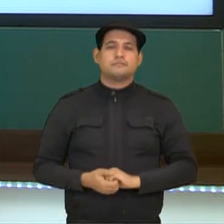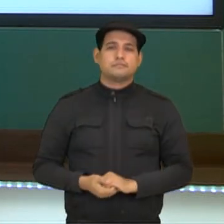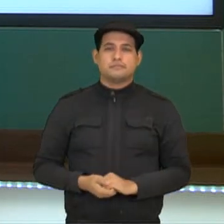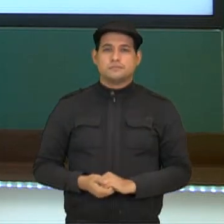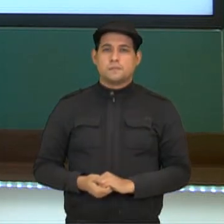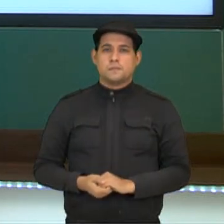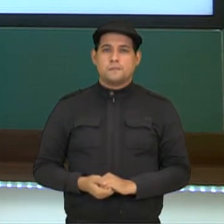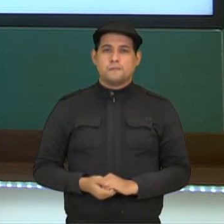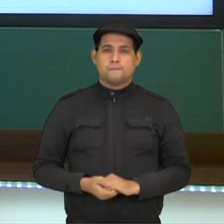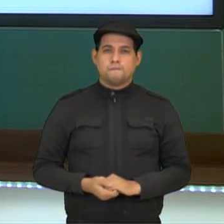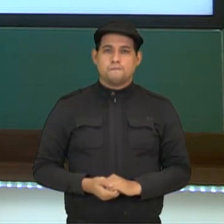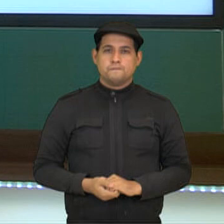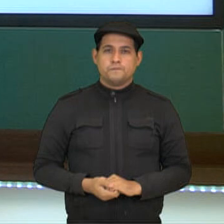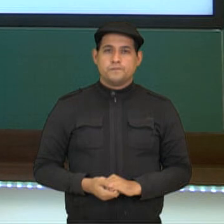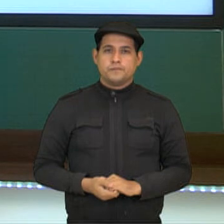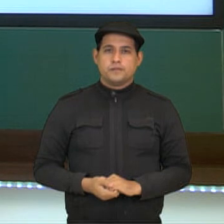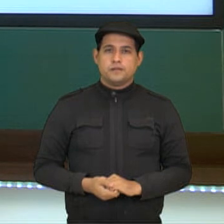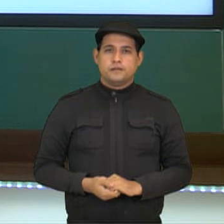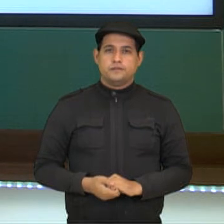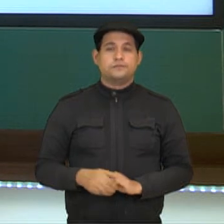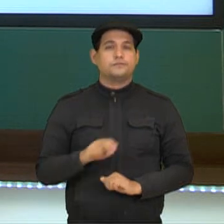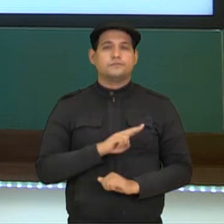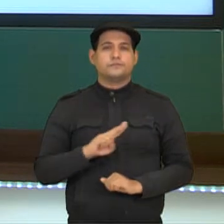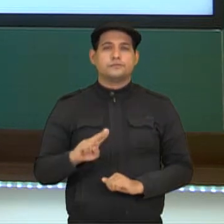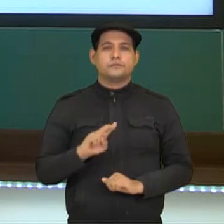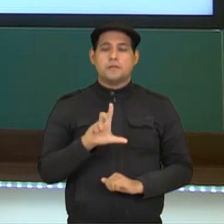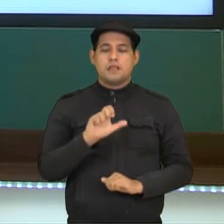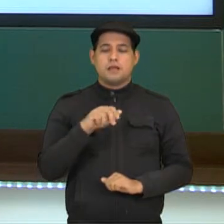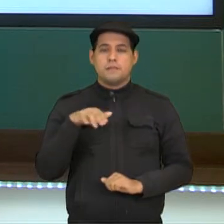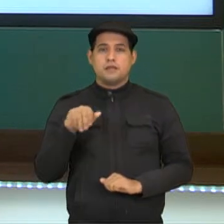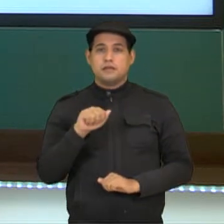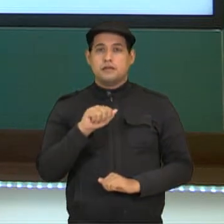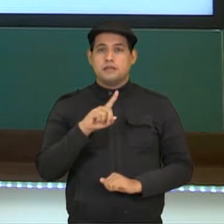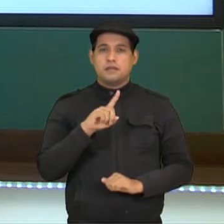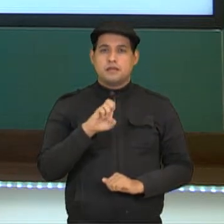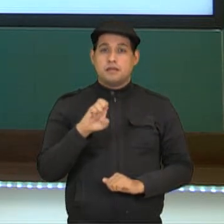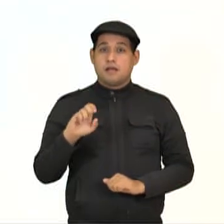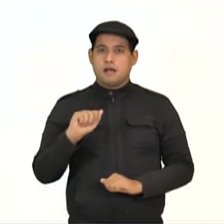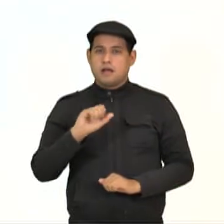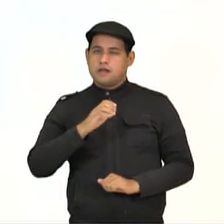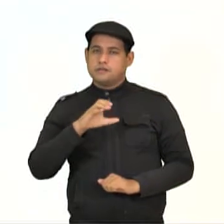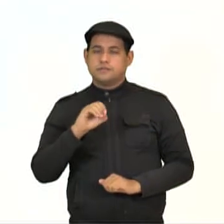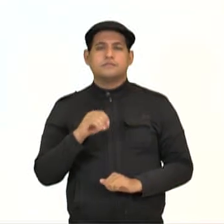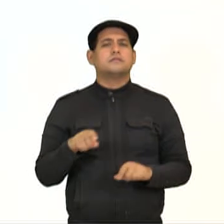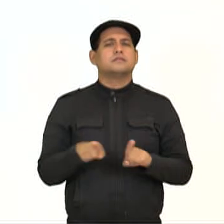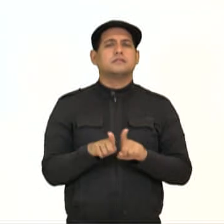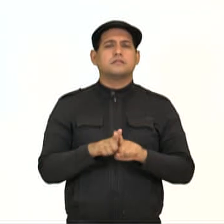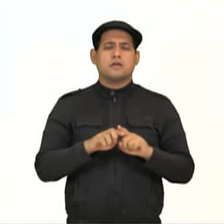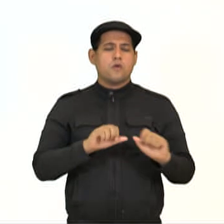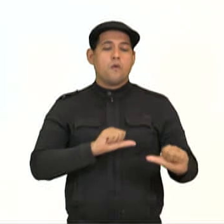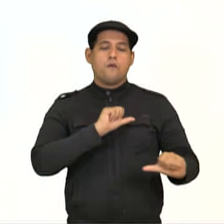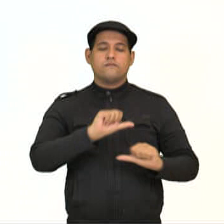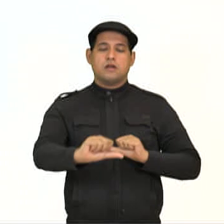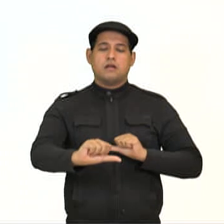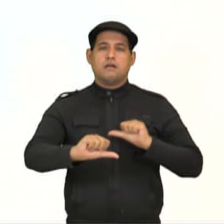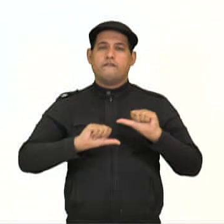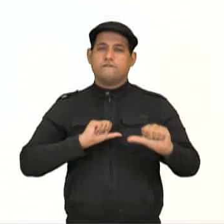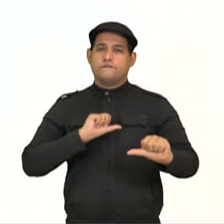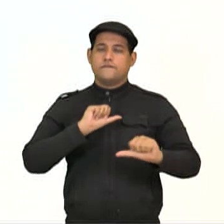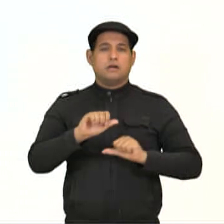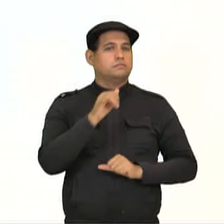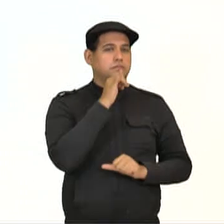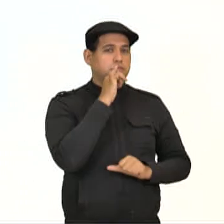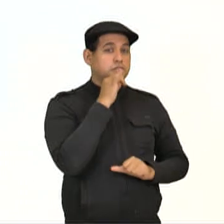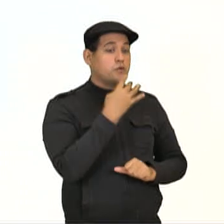material diferenciado, é um aço, né? Chama-se, dizem, a lâmina de aço. Os revezamentos, daí tem o 4x100